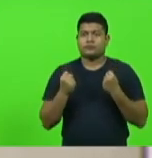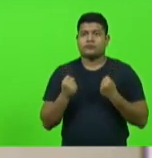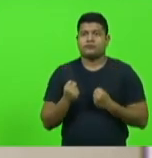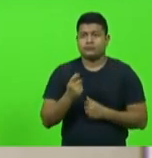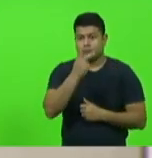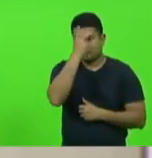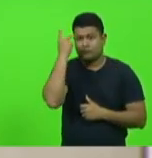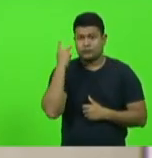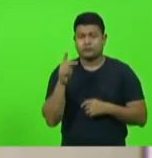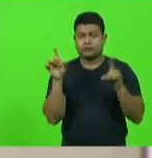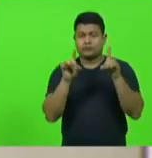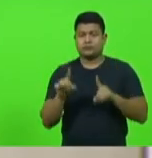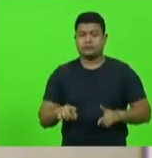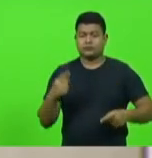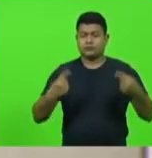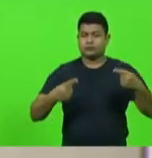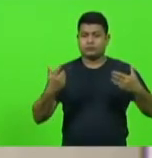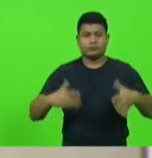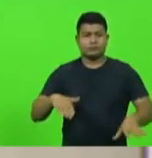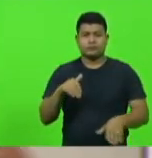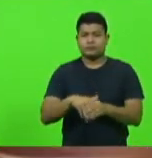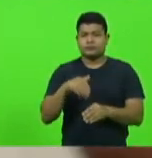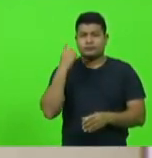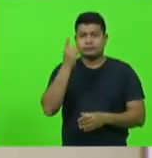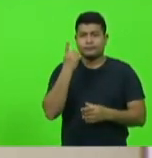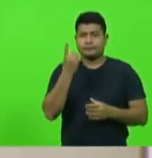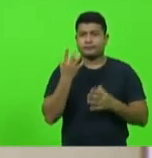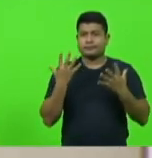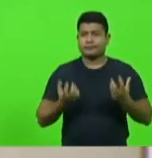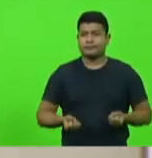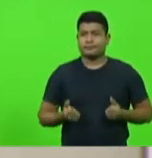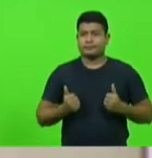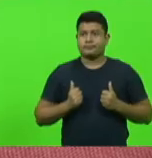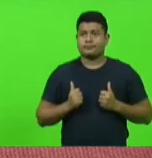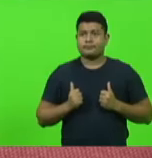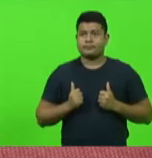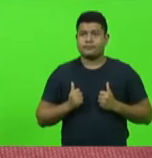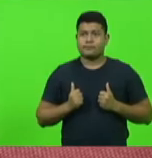Não havendo quem queira discutir, em votação. Deputados que aprovam, permaneçam como se encontram.